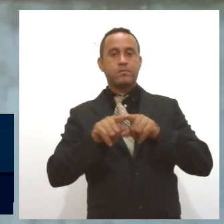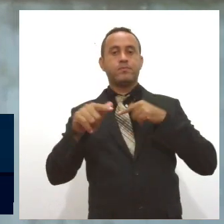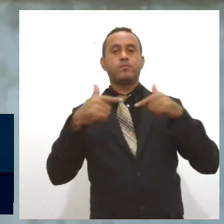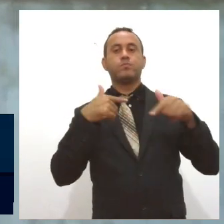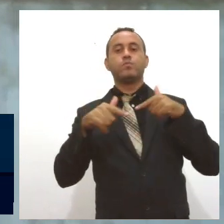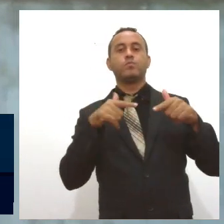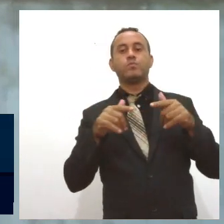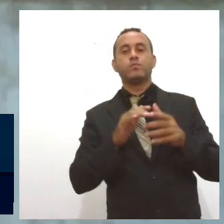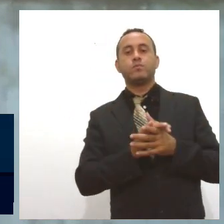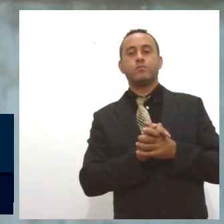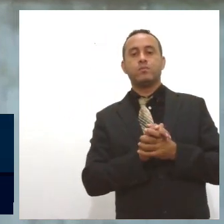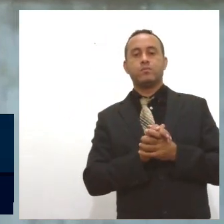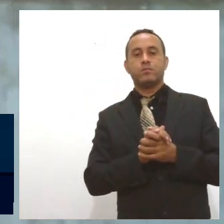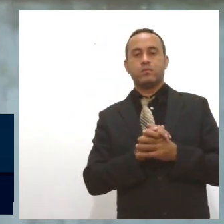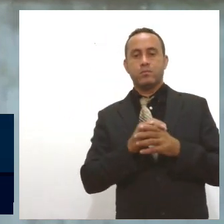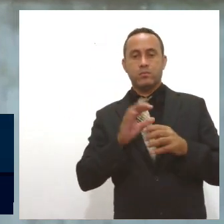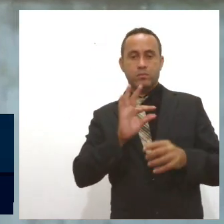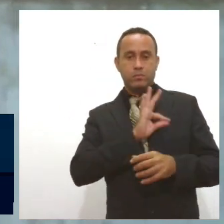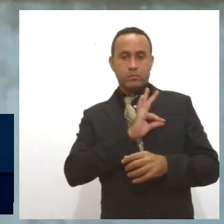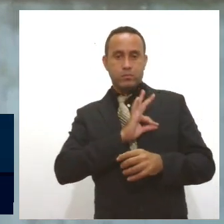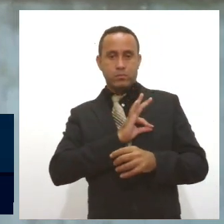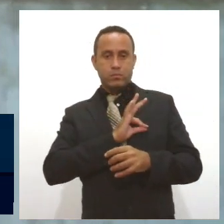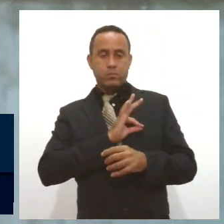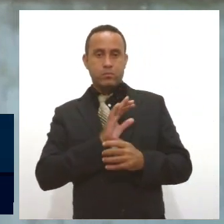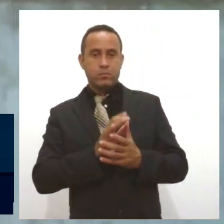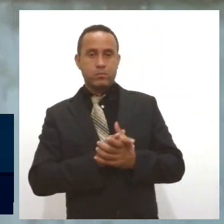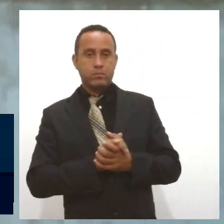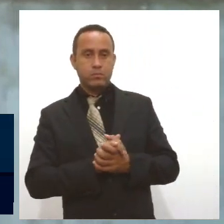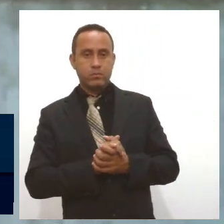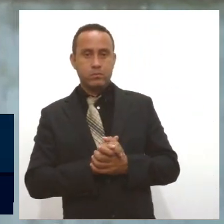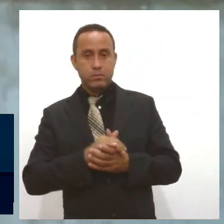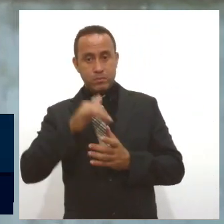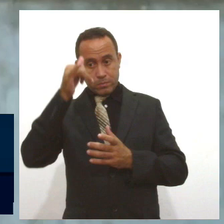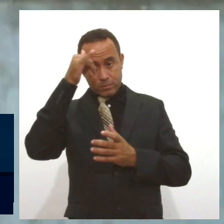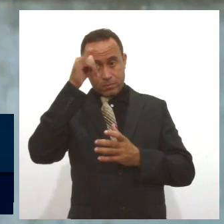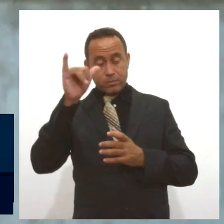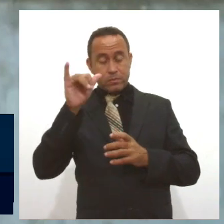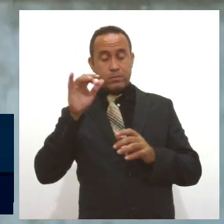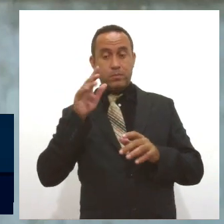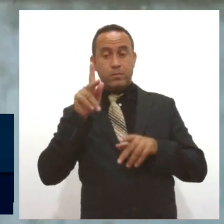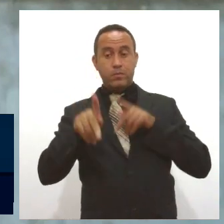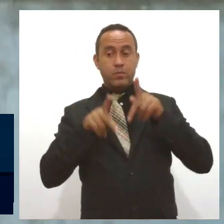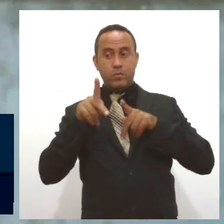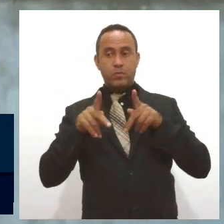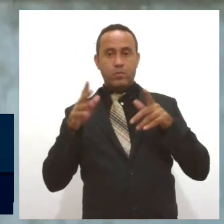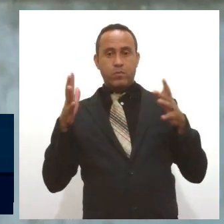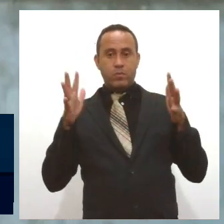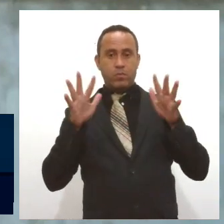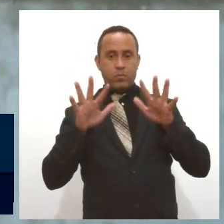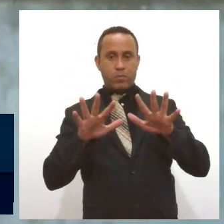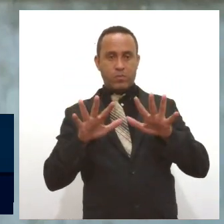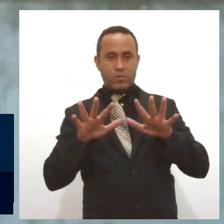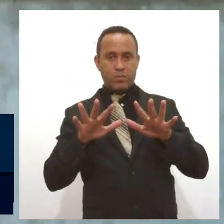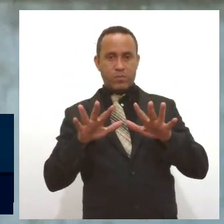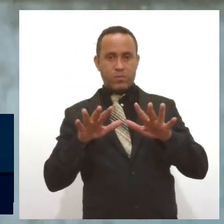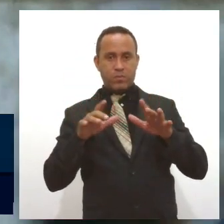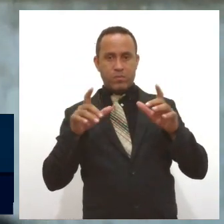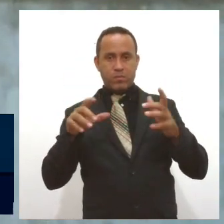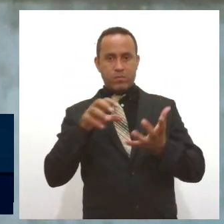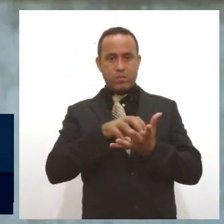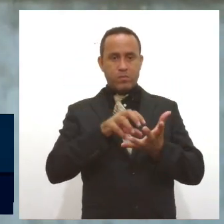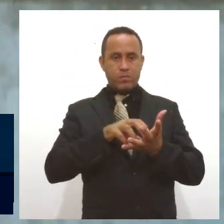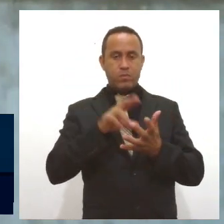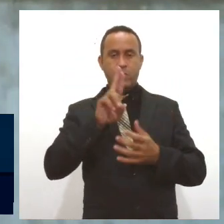trabalho de poder de polícia para evitar a perfuração descontrolada desses